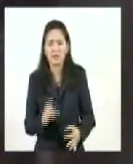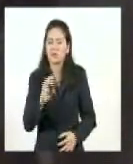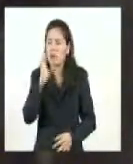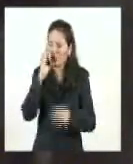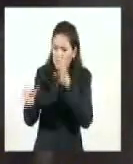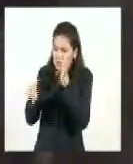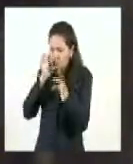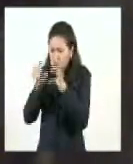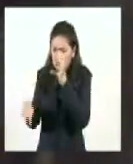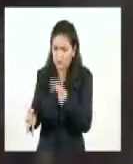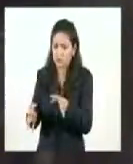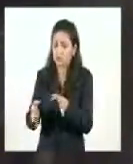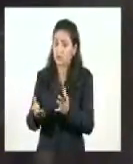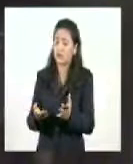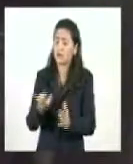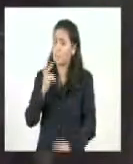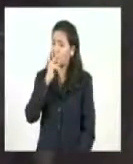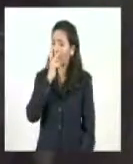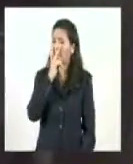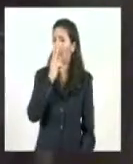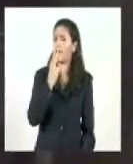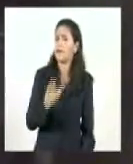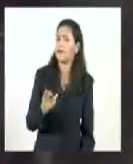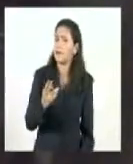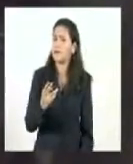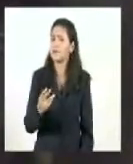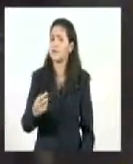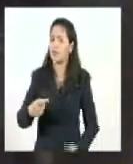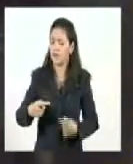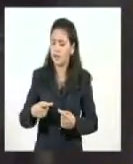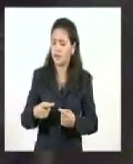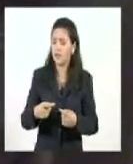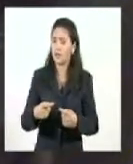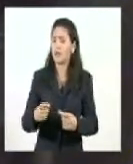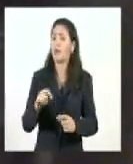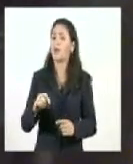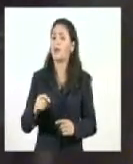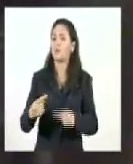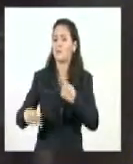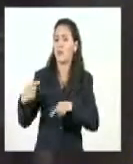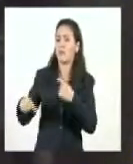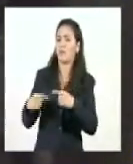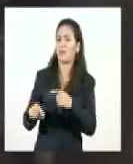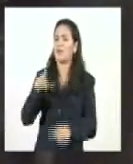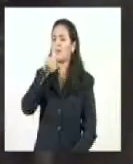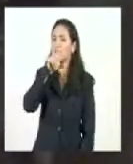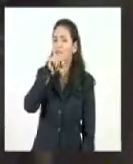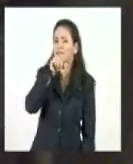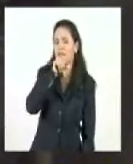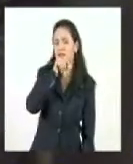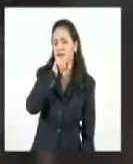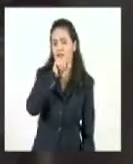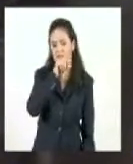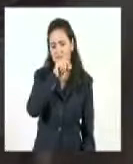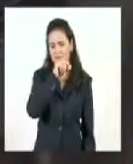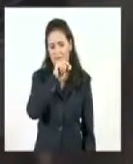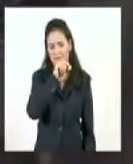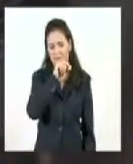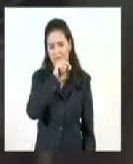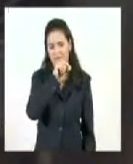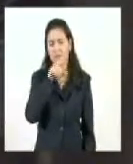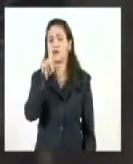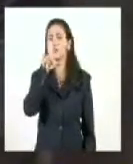mais essa guerra virtual que eles utilizam no Twitter. O Twitter, com seus